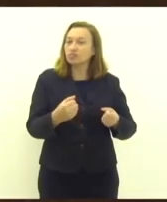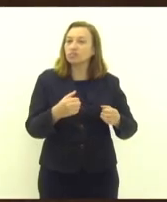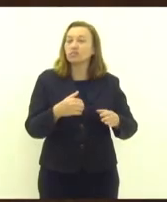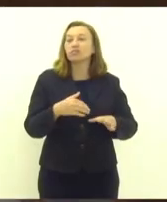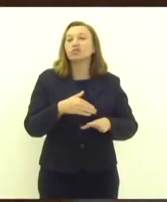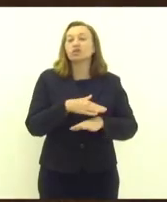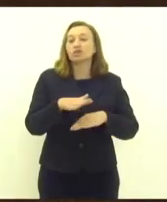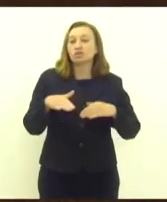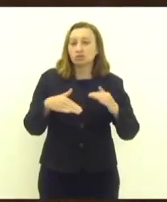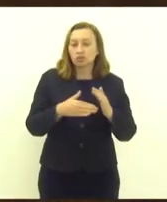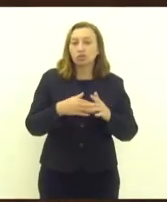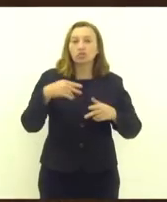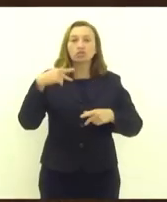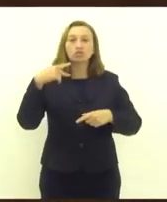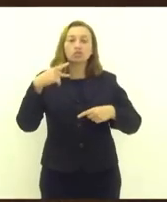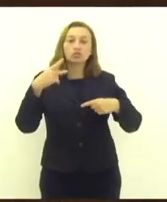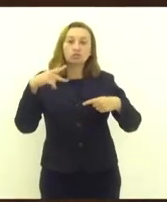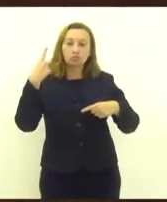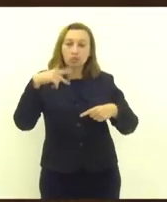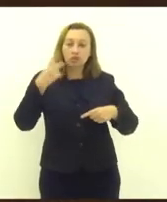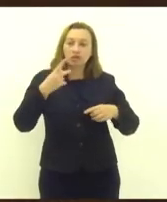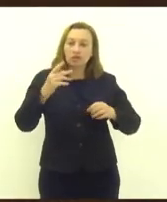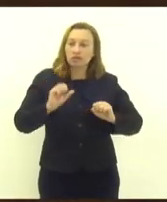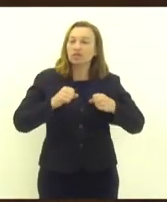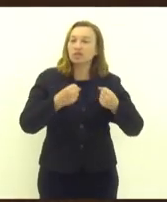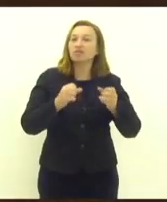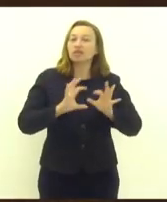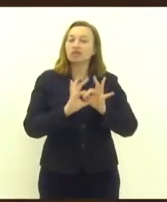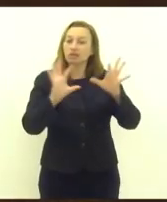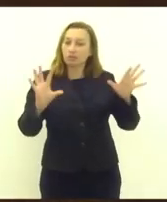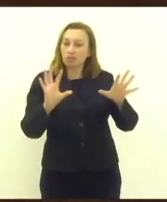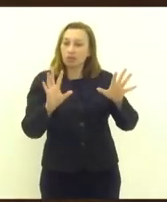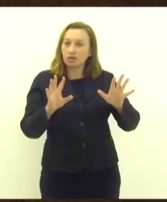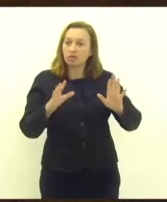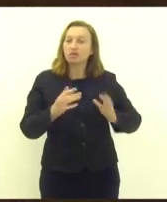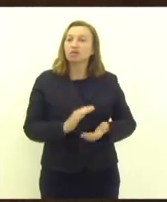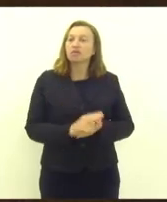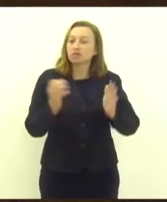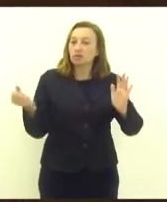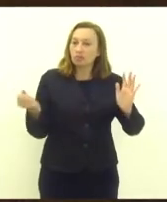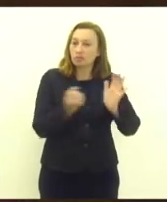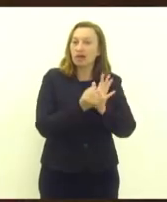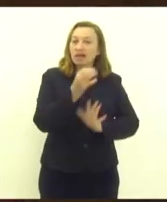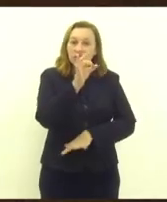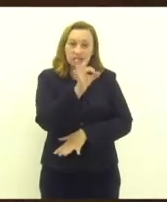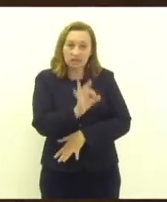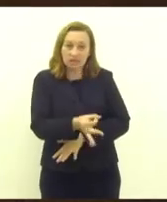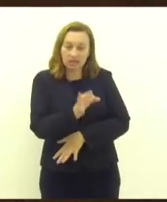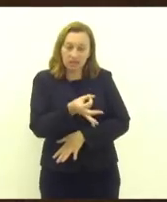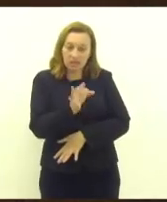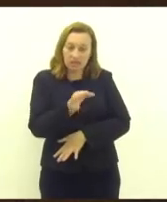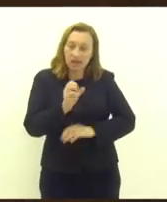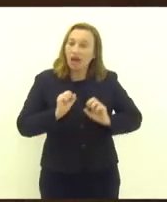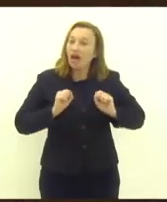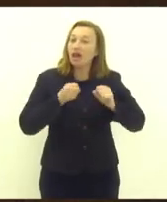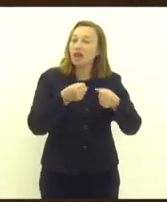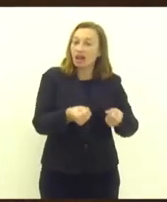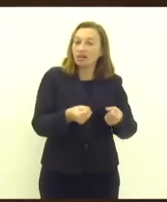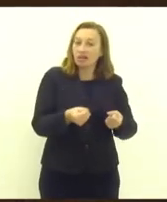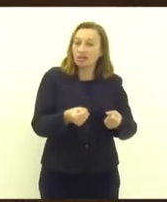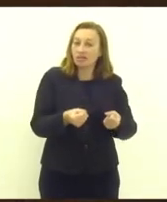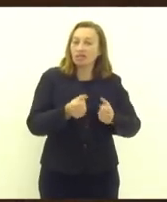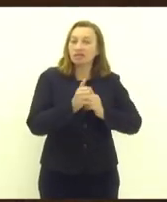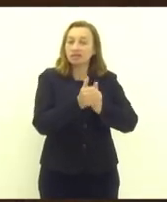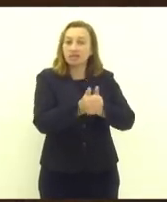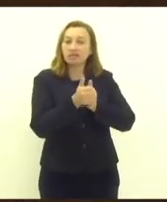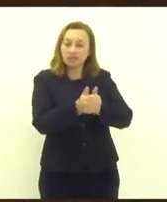políticos que defendem a democracia ressaltando a sua marca que é justamente a defesa dos